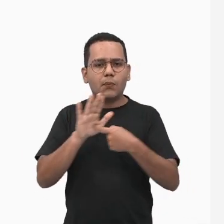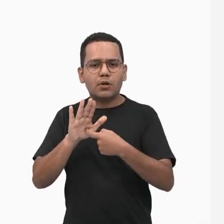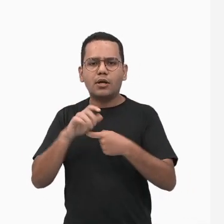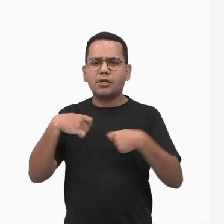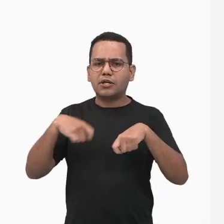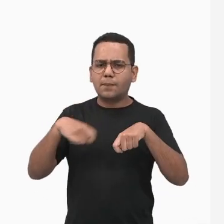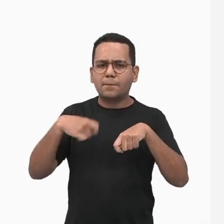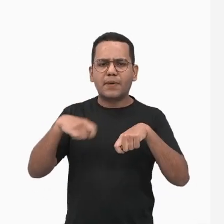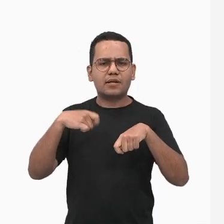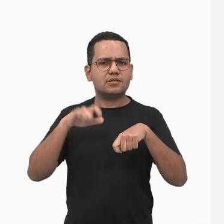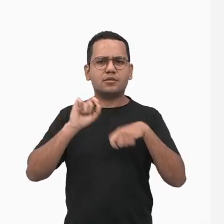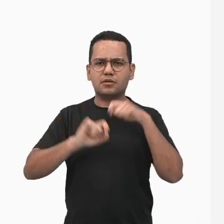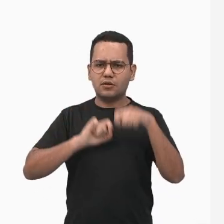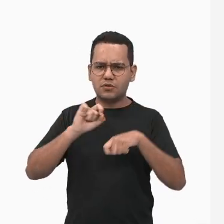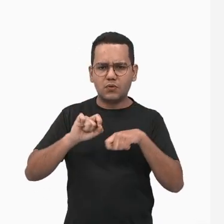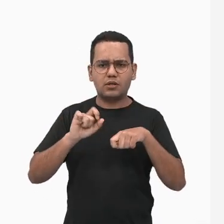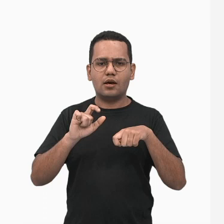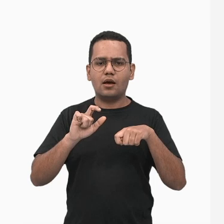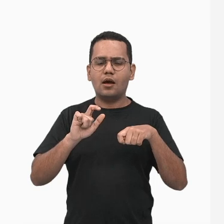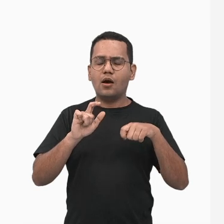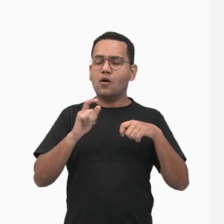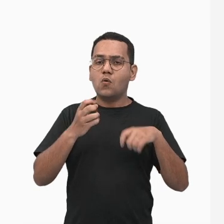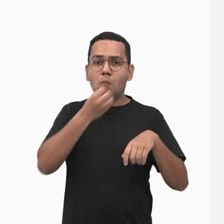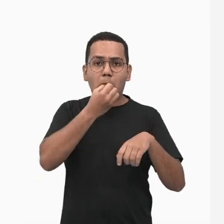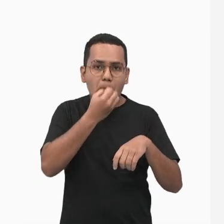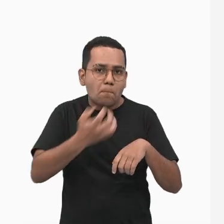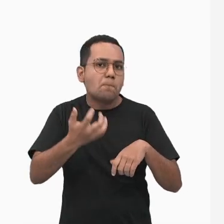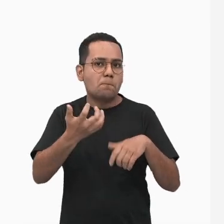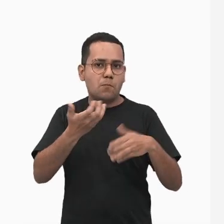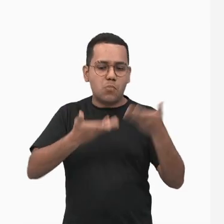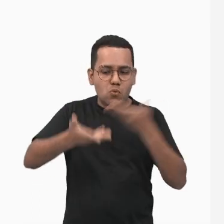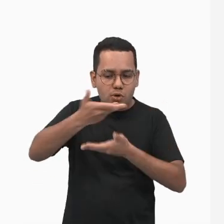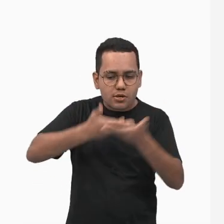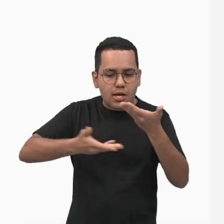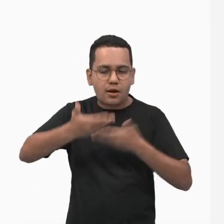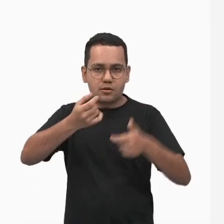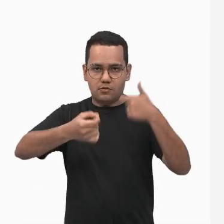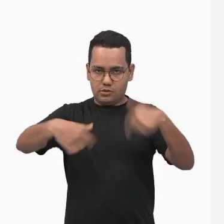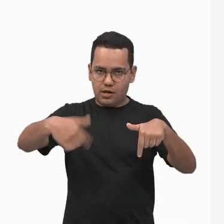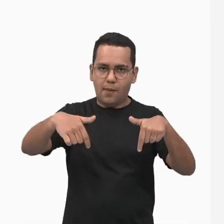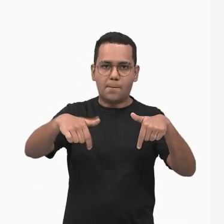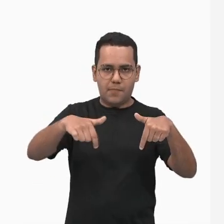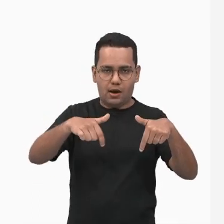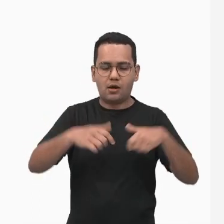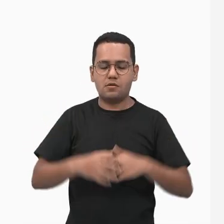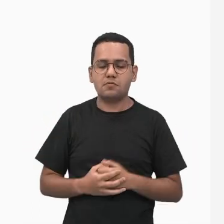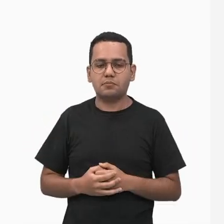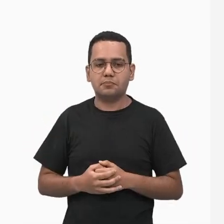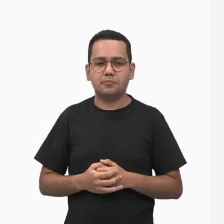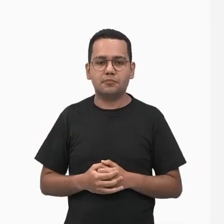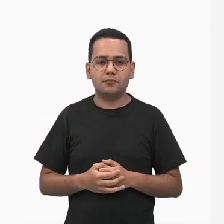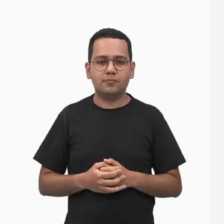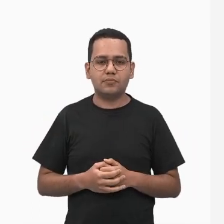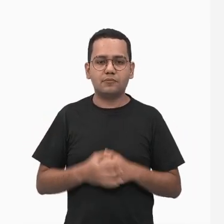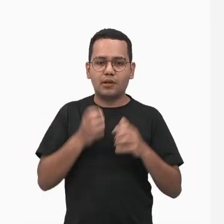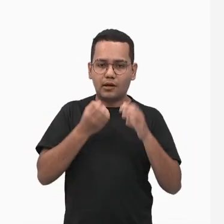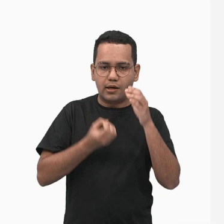caminhada harmoniosa entre o Executivo e a Câmara, né, o Legislativo, criação do